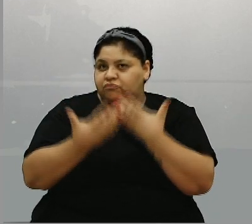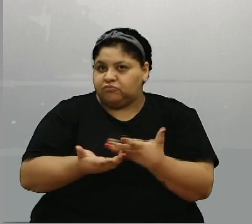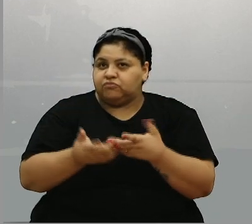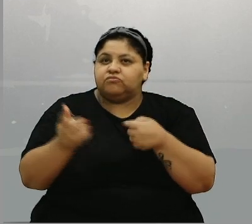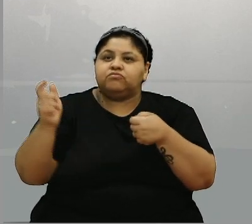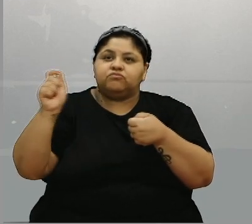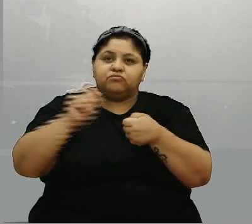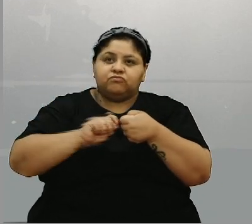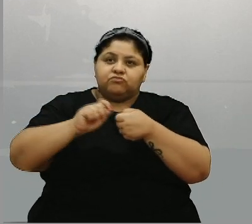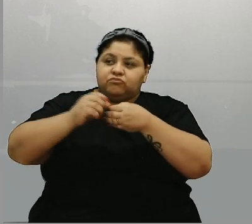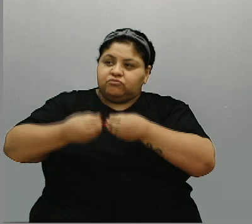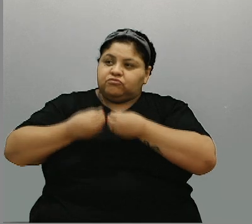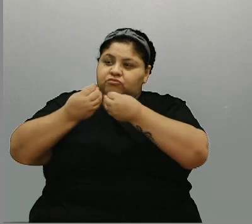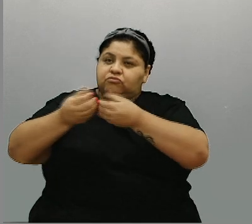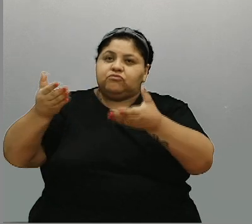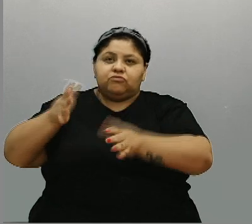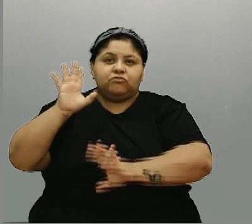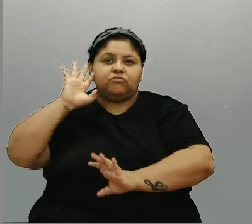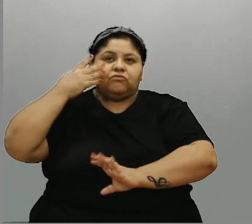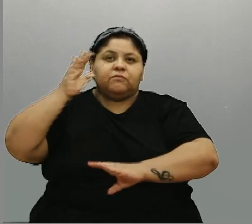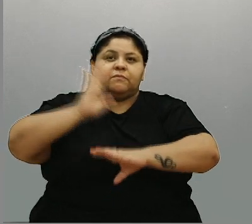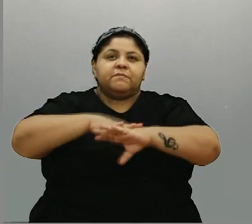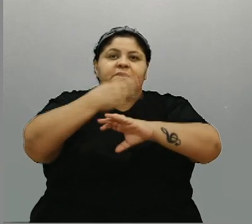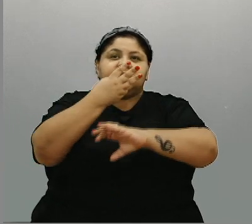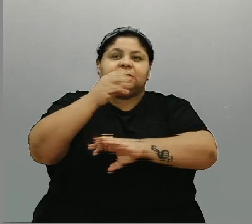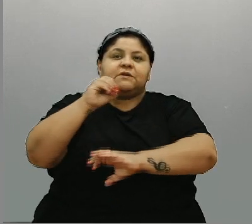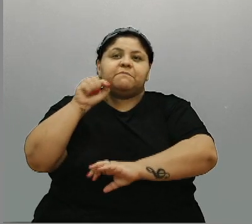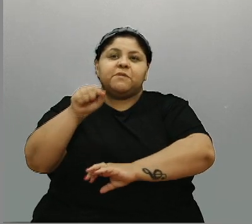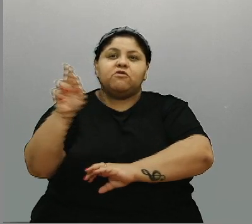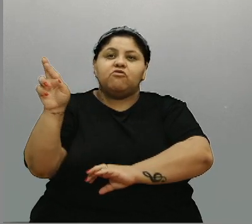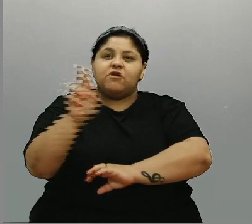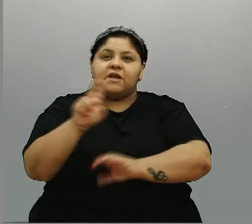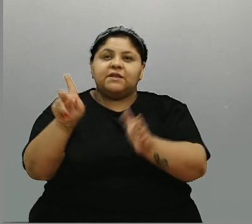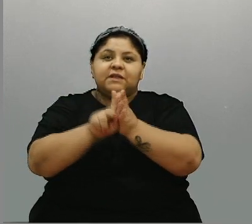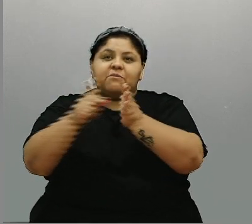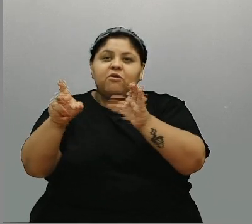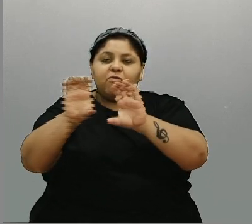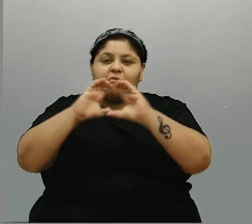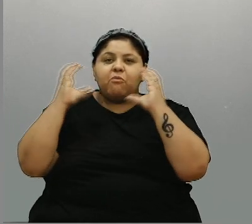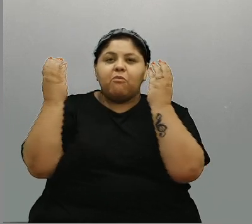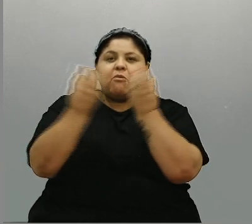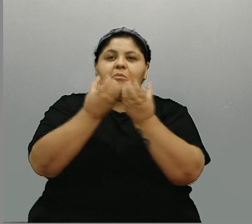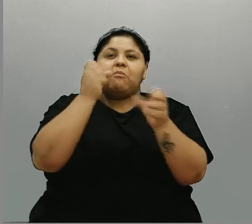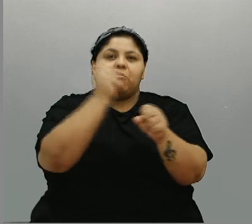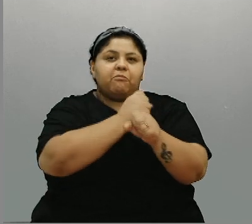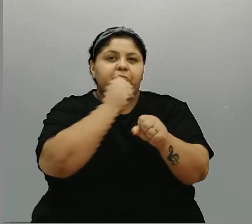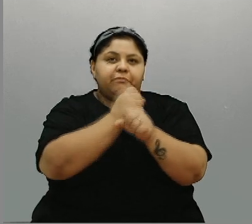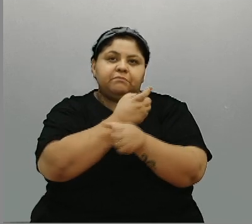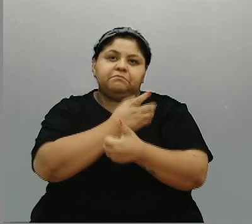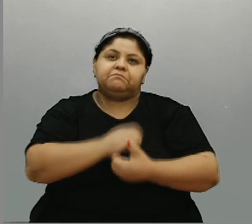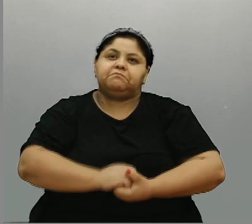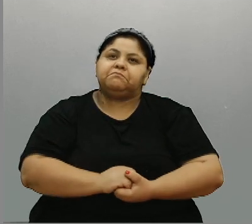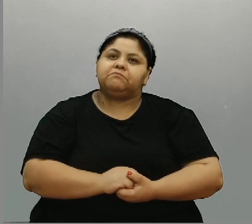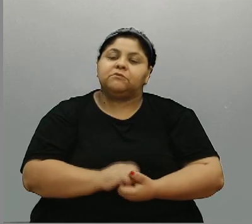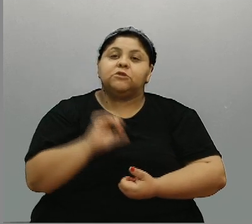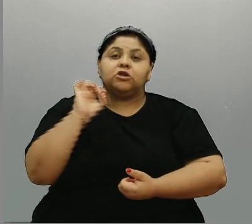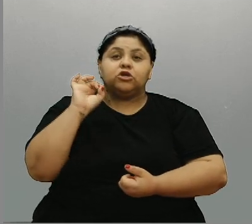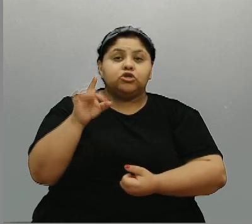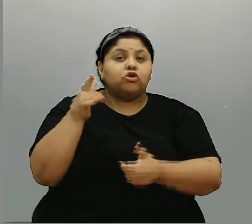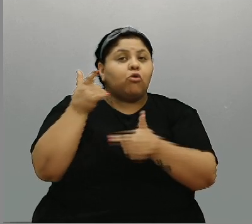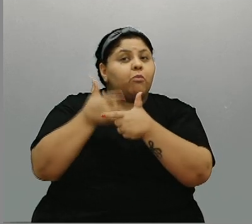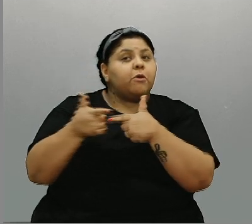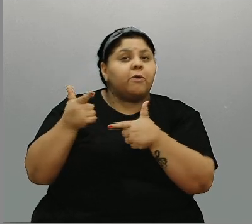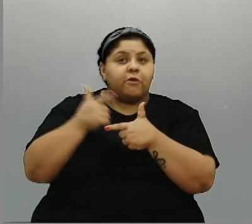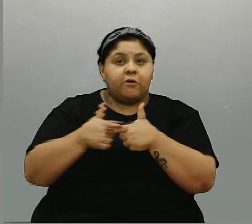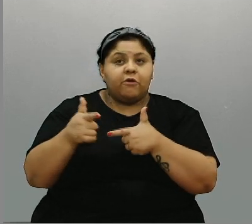fizeram a doação e já conseguiram mais de 30 mil reais da própria comunidade para fazer essa restauração. Só que o grande problema